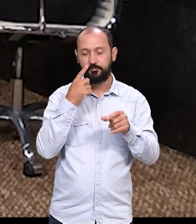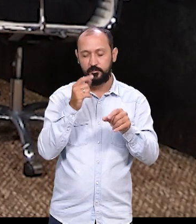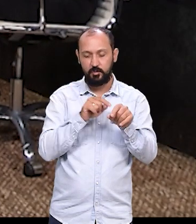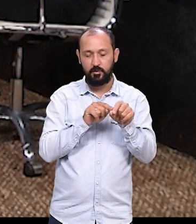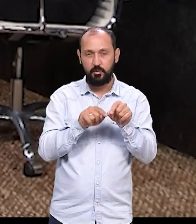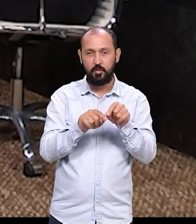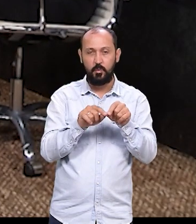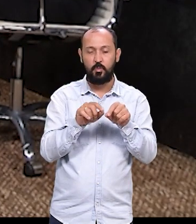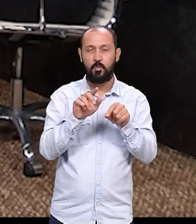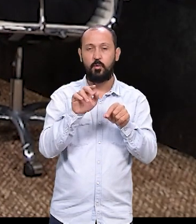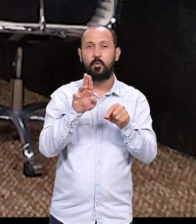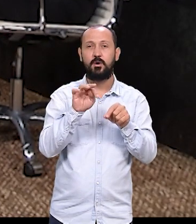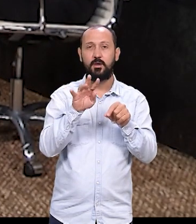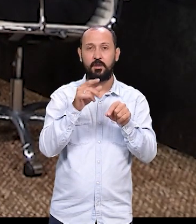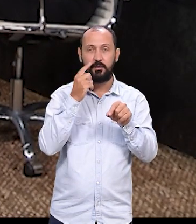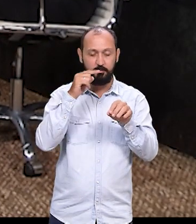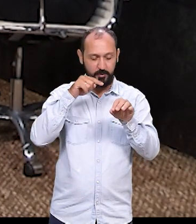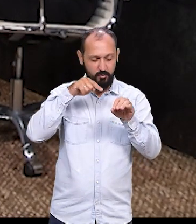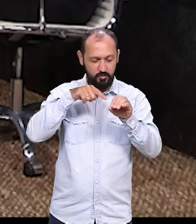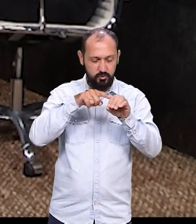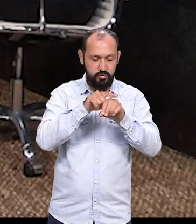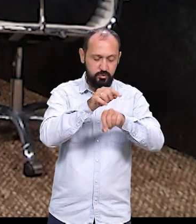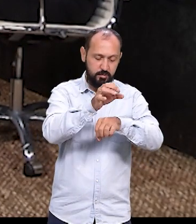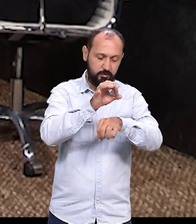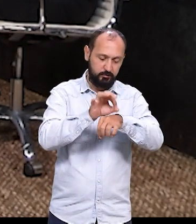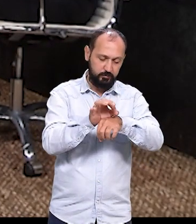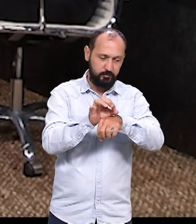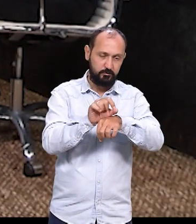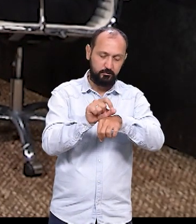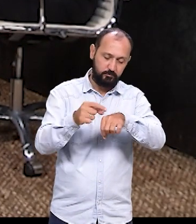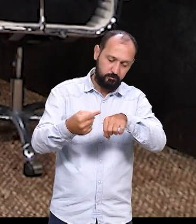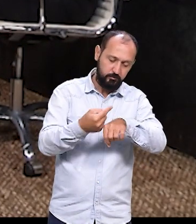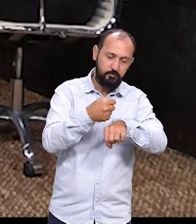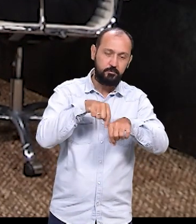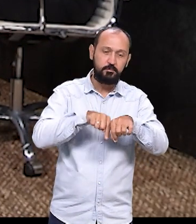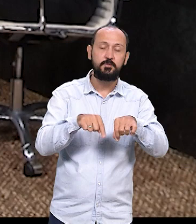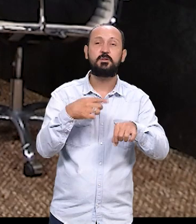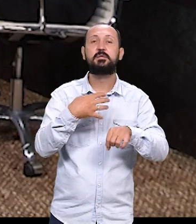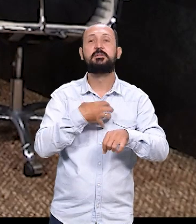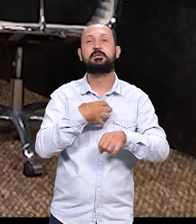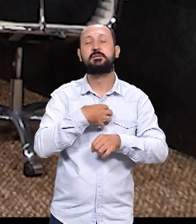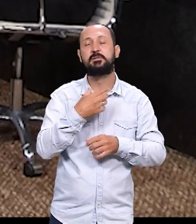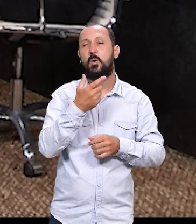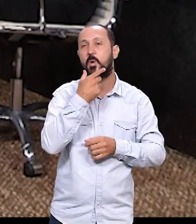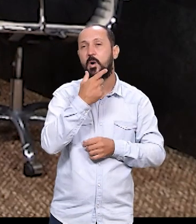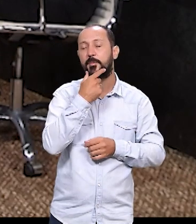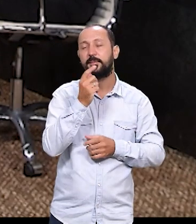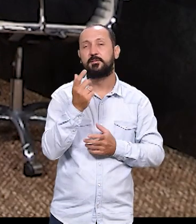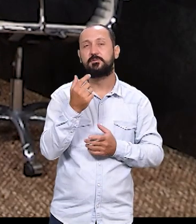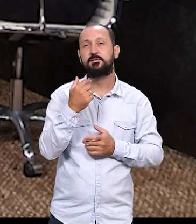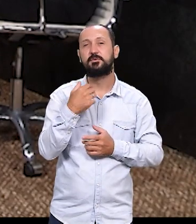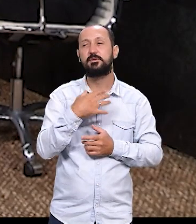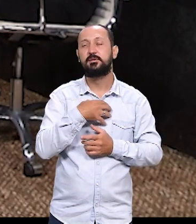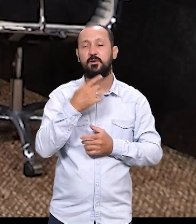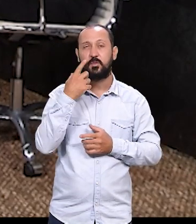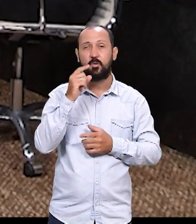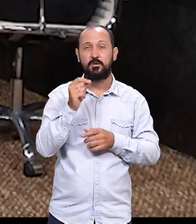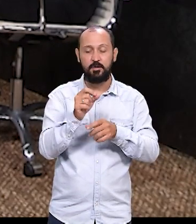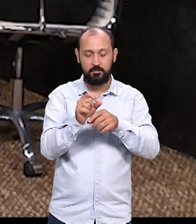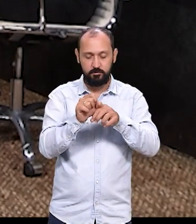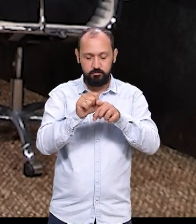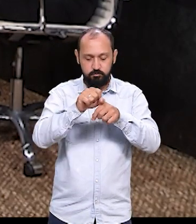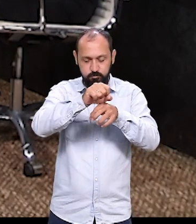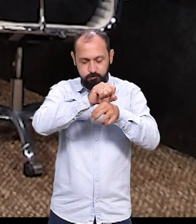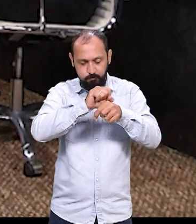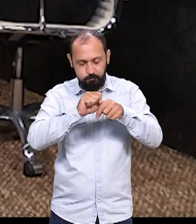canalzinho da urina que é a uretra passa no meio da próstata portanto nós só vamos ter sintomas os homens só vão ter sintomas quando